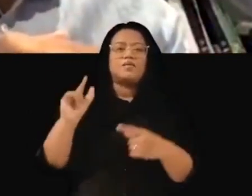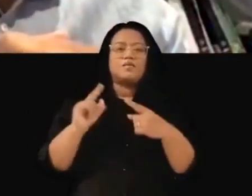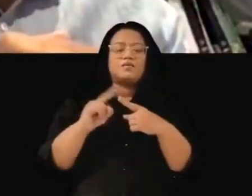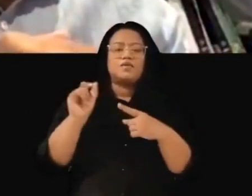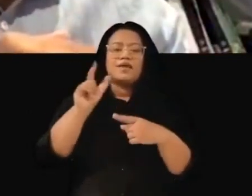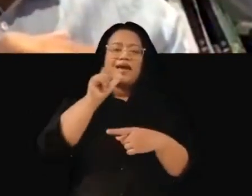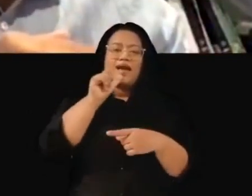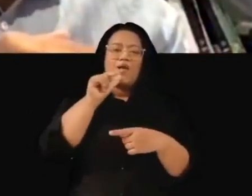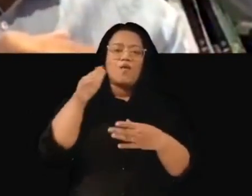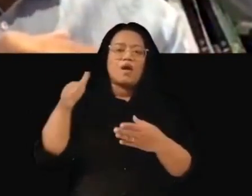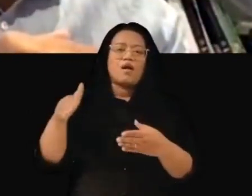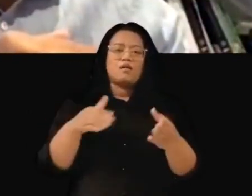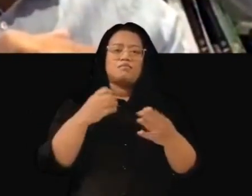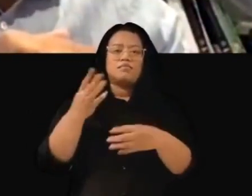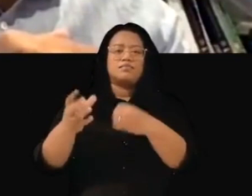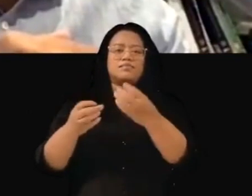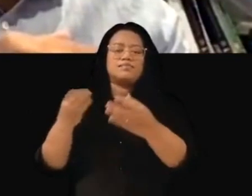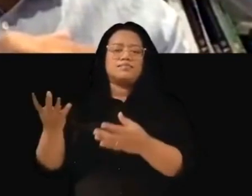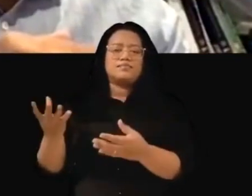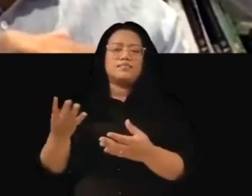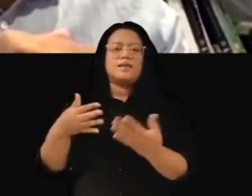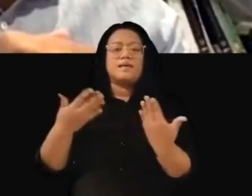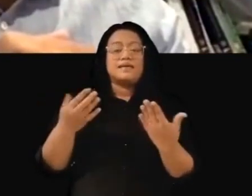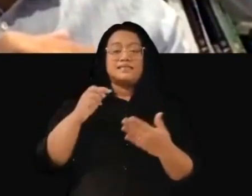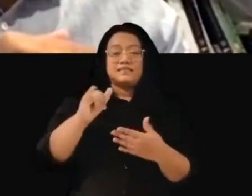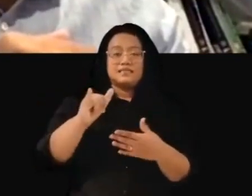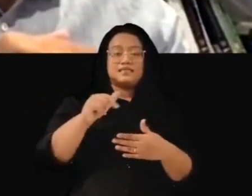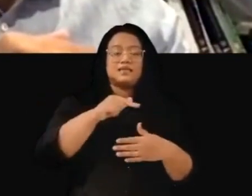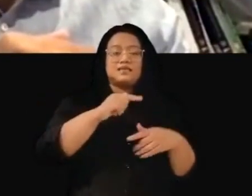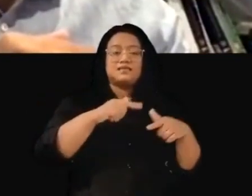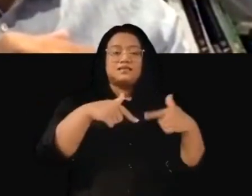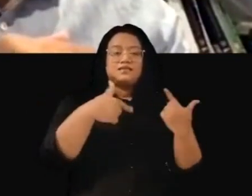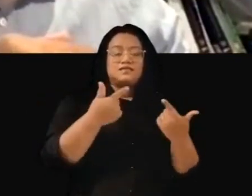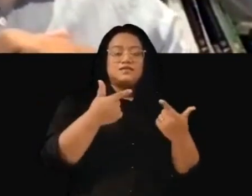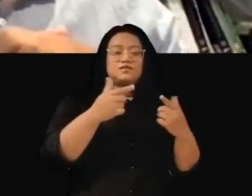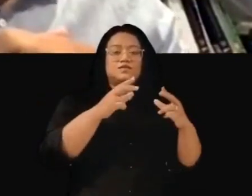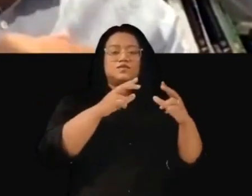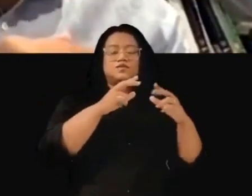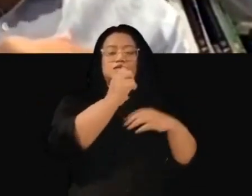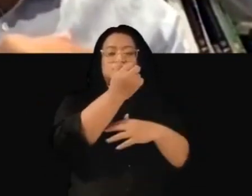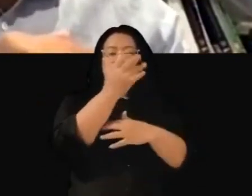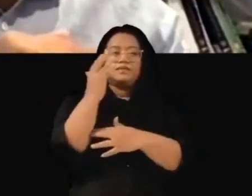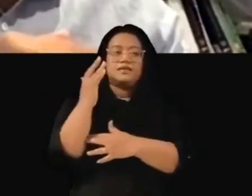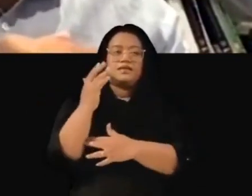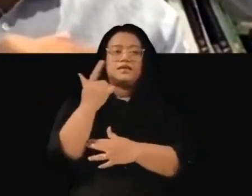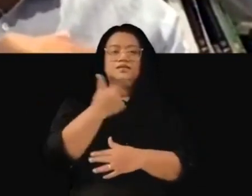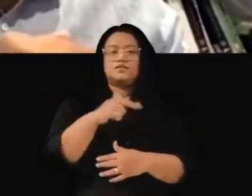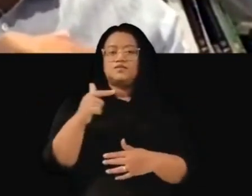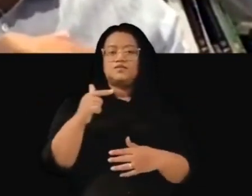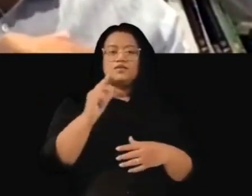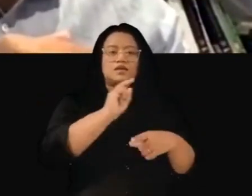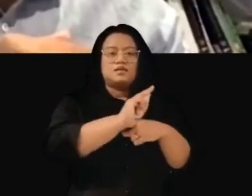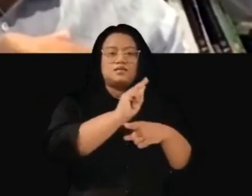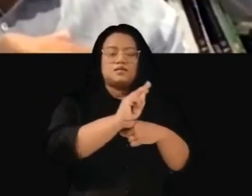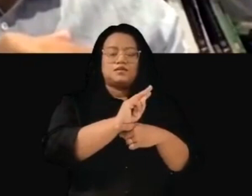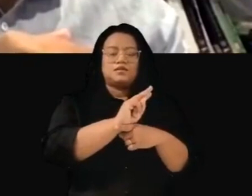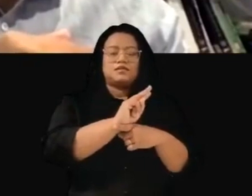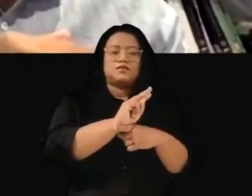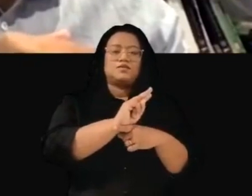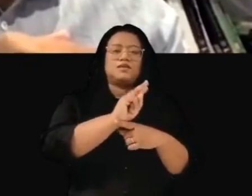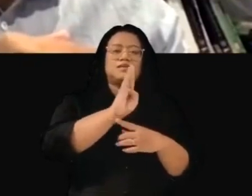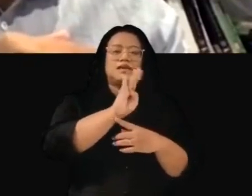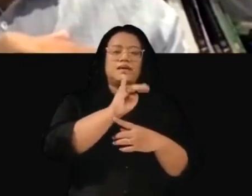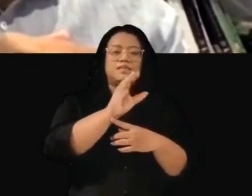água. Mas se nós não tivermos serviços ambientais e ecossistêmicos, não tivermos a conservação da biodiversidade,